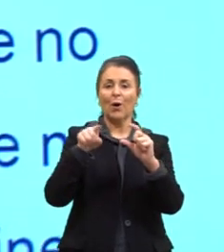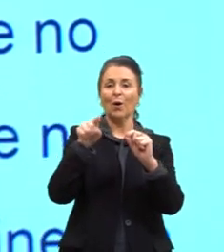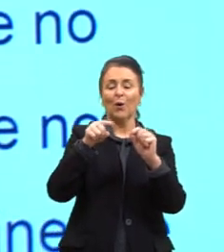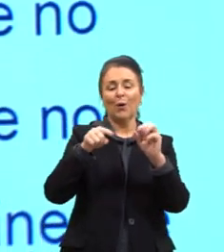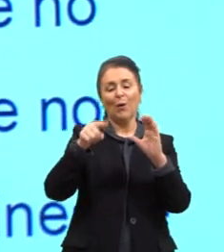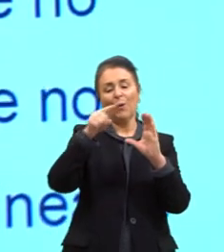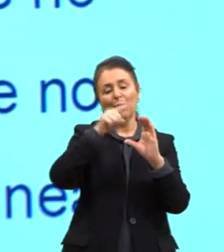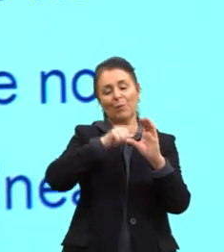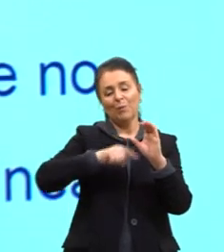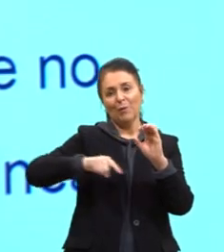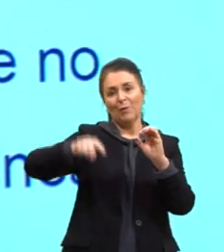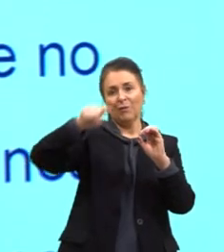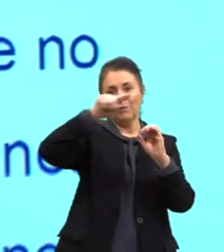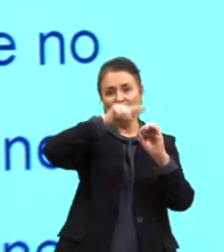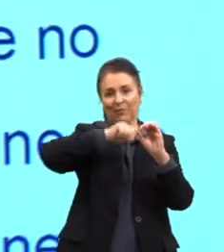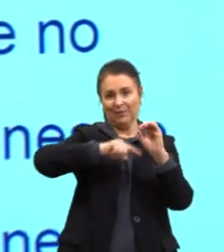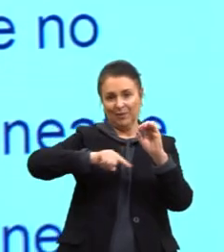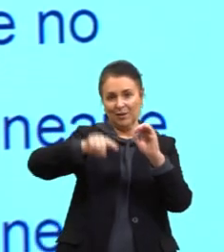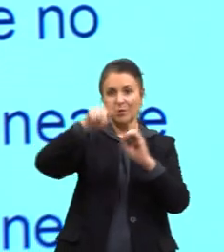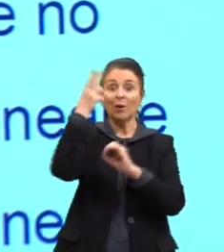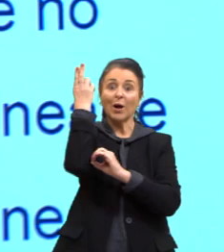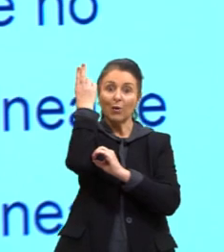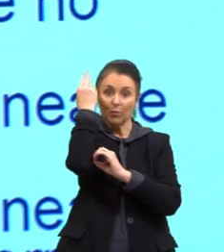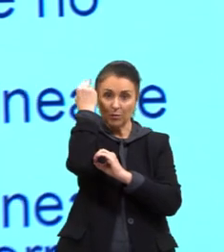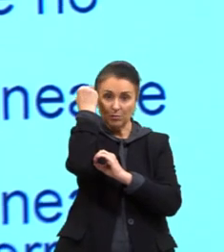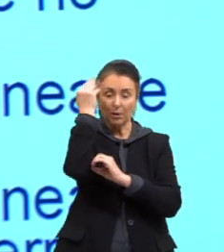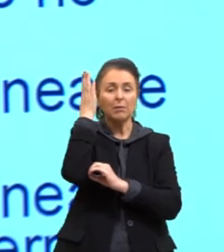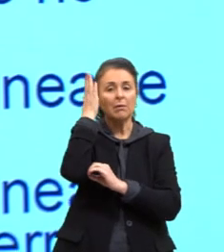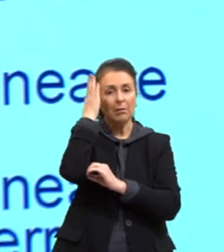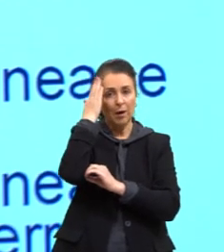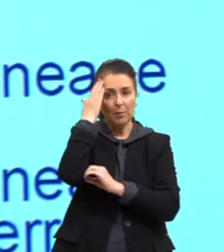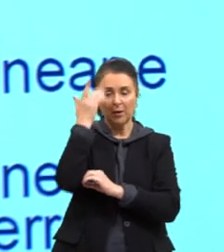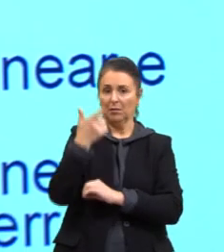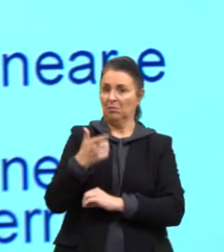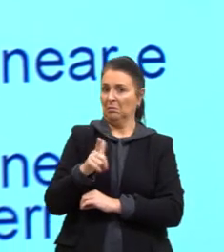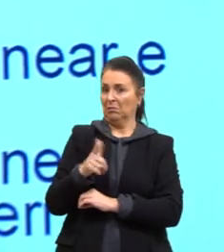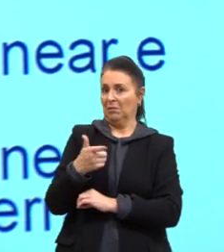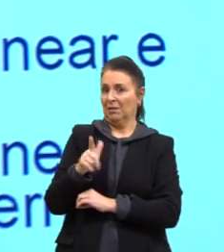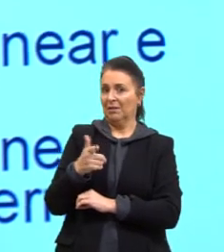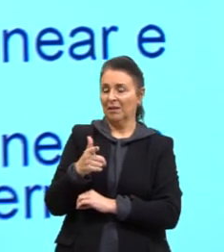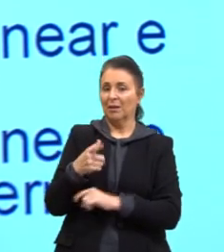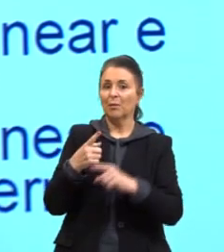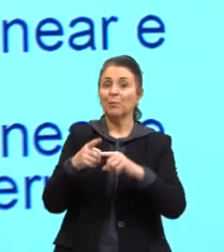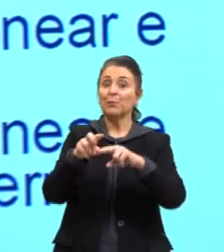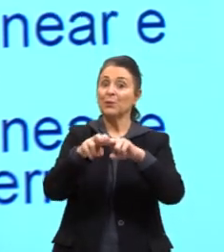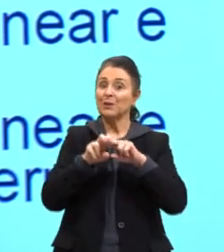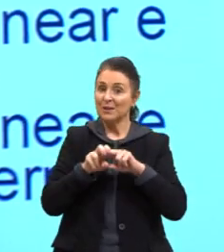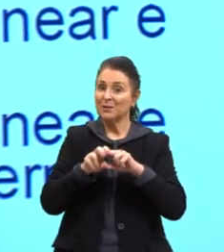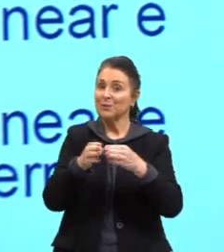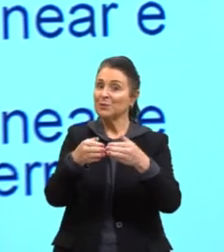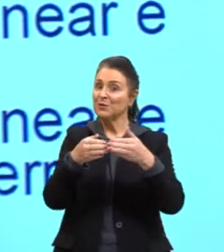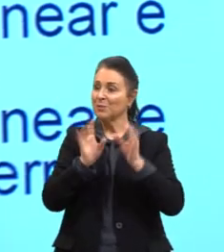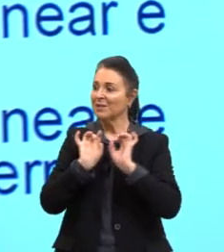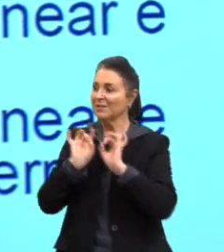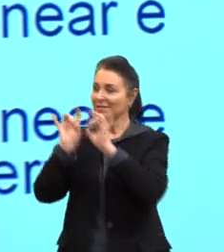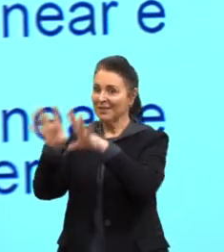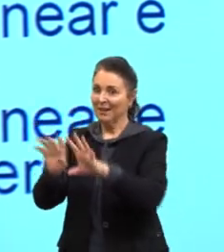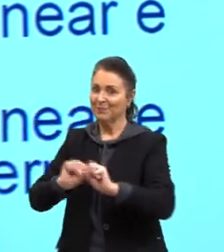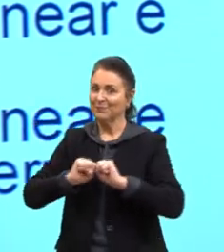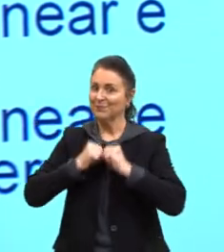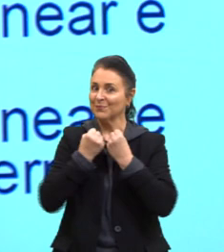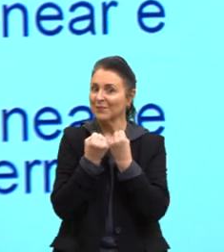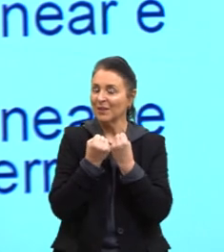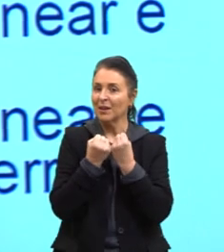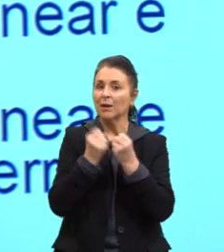circular do coelhinho né gente sabe que isso realmente não aconteceria por isso que dispara gente desconsiderar as forças né E aí o que aconteceu